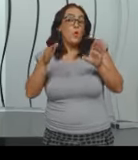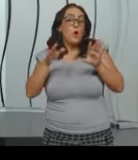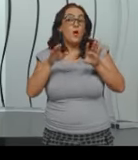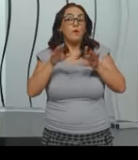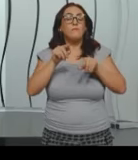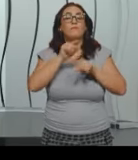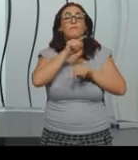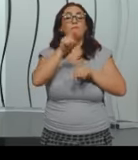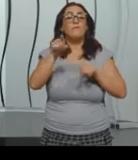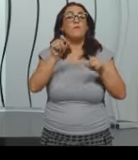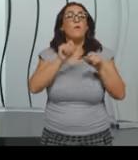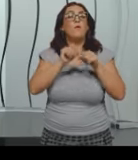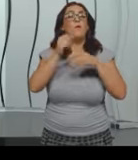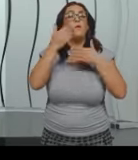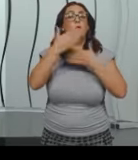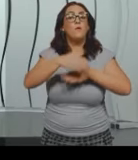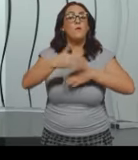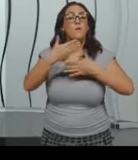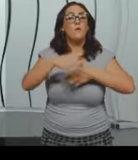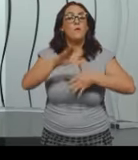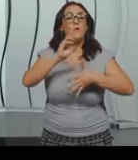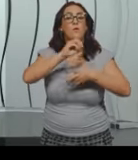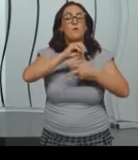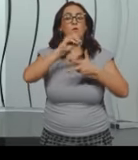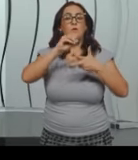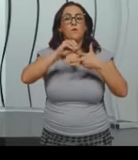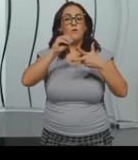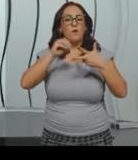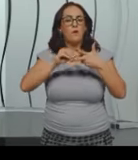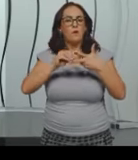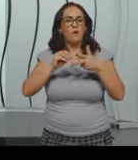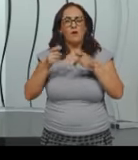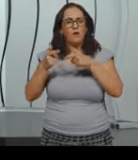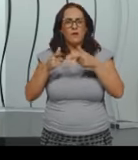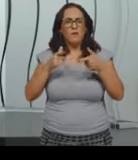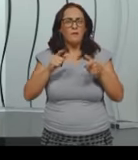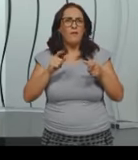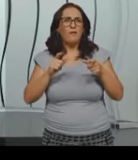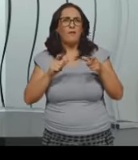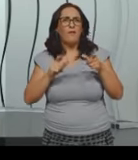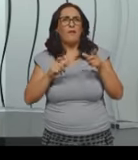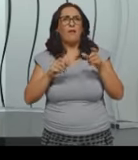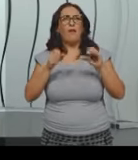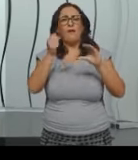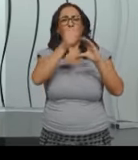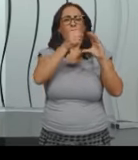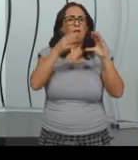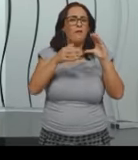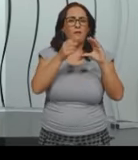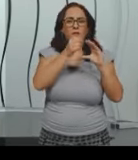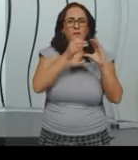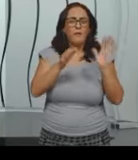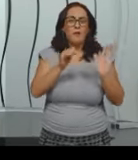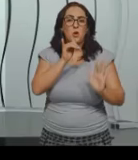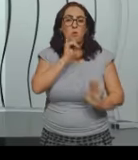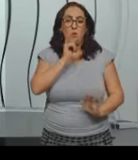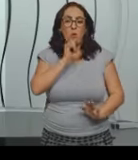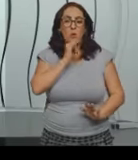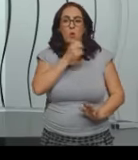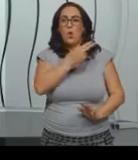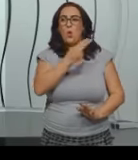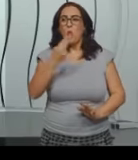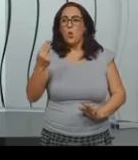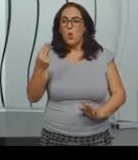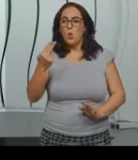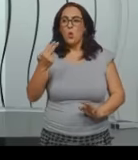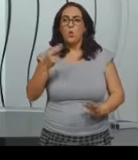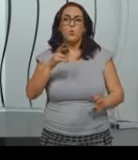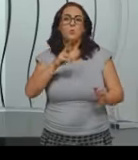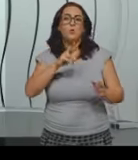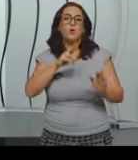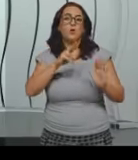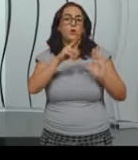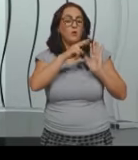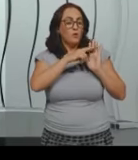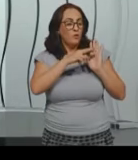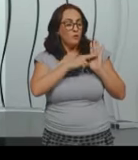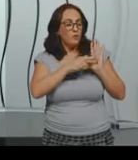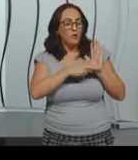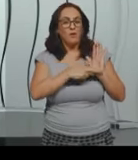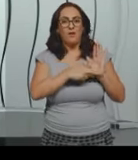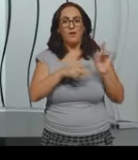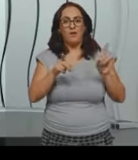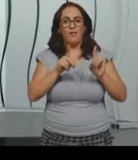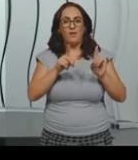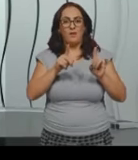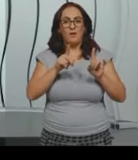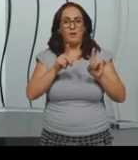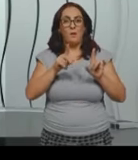cobra exatamente características, digamos assim, nome e função. Ele vai te cobrar a